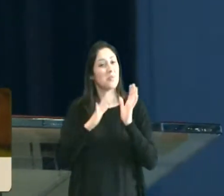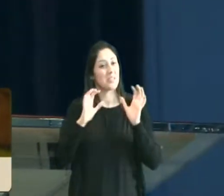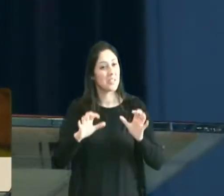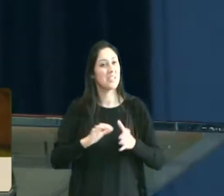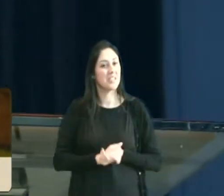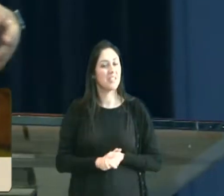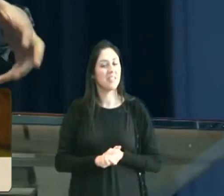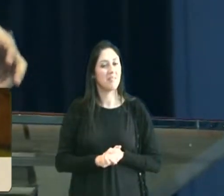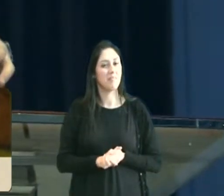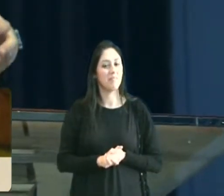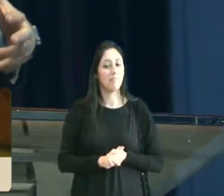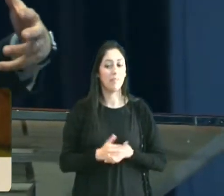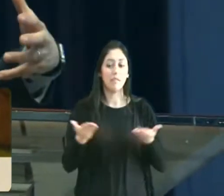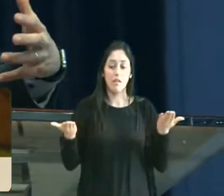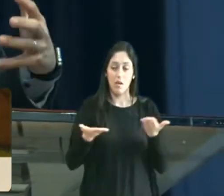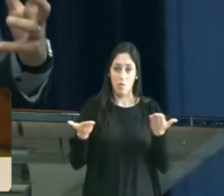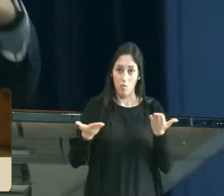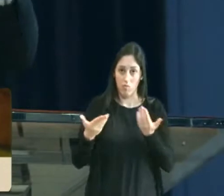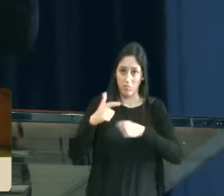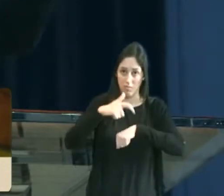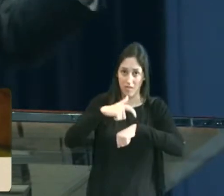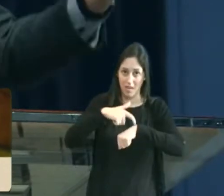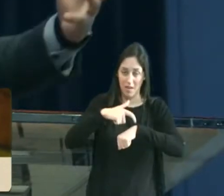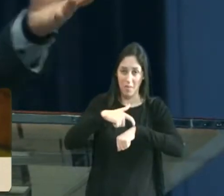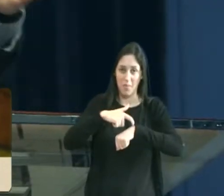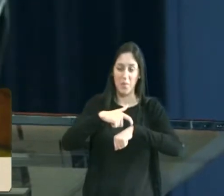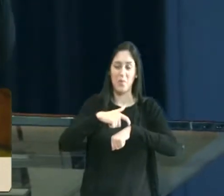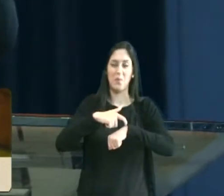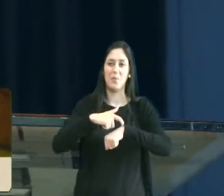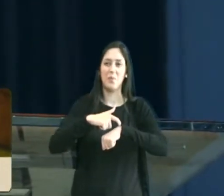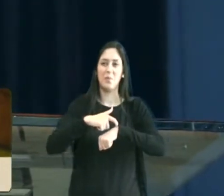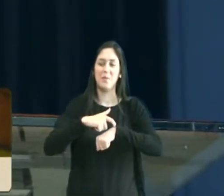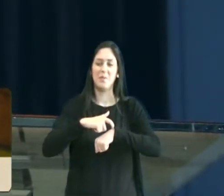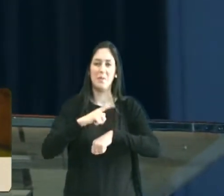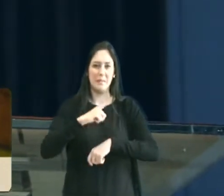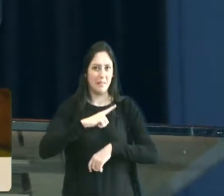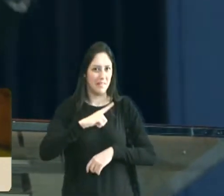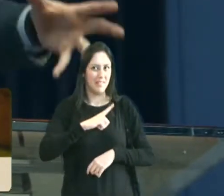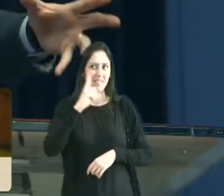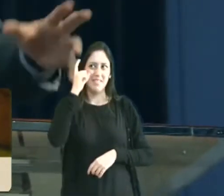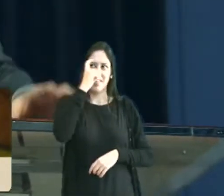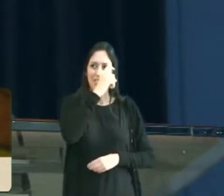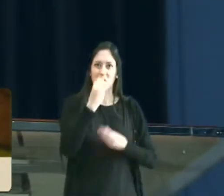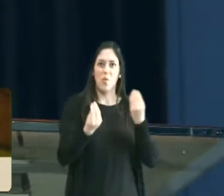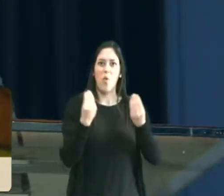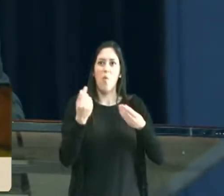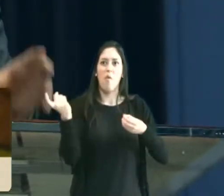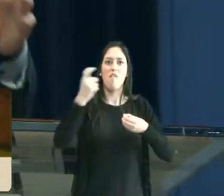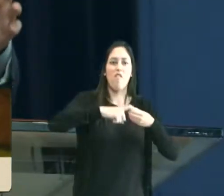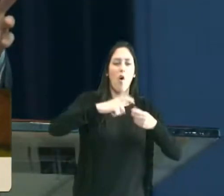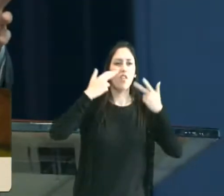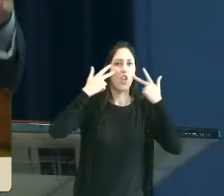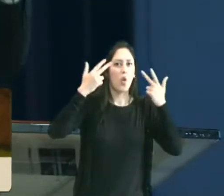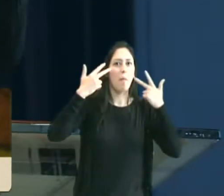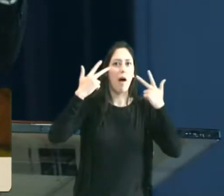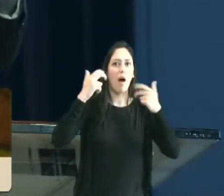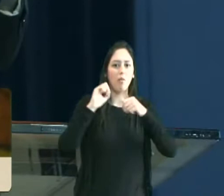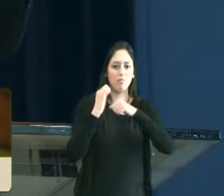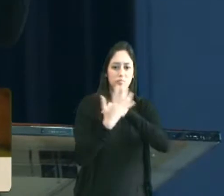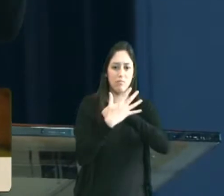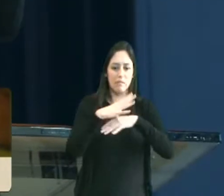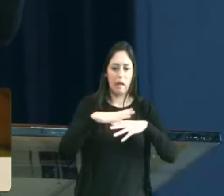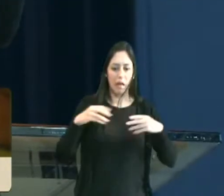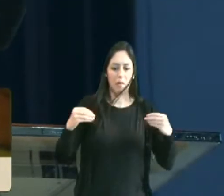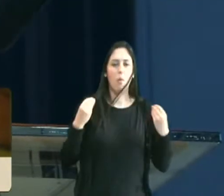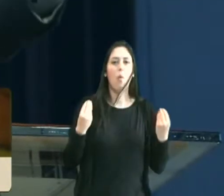E nesse tempo das demandas, da volta, do retorno, não